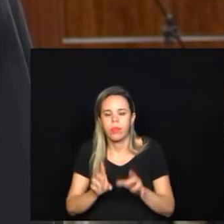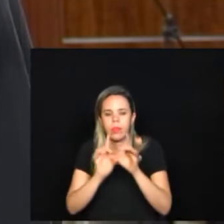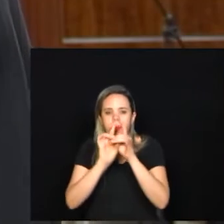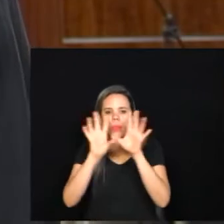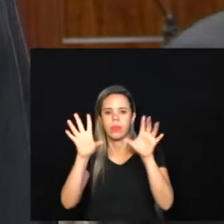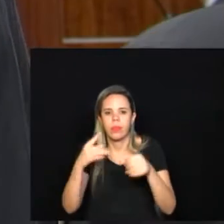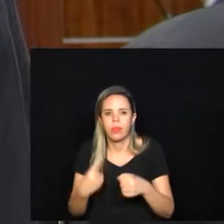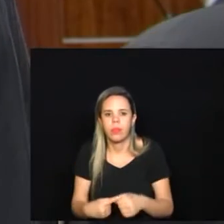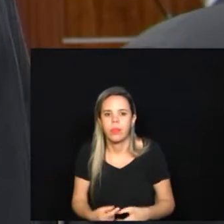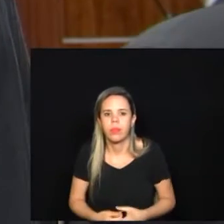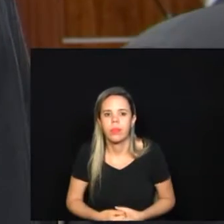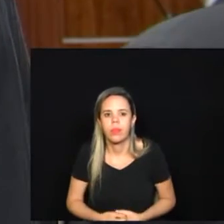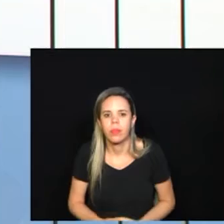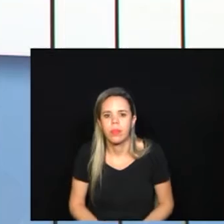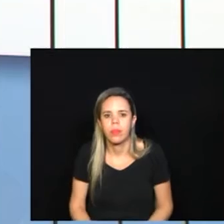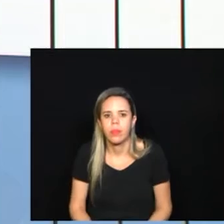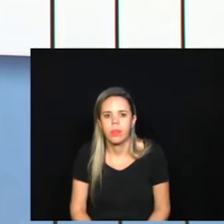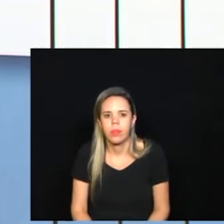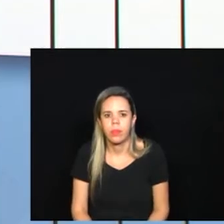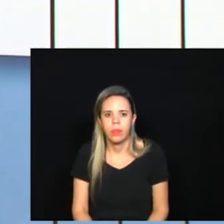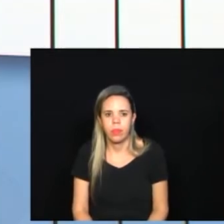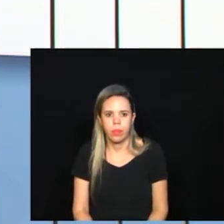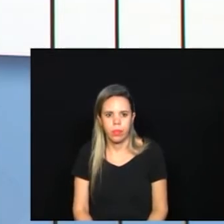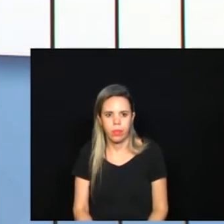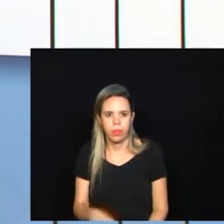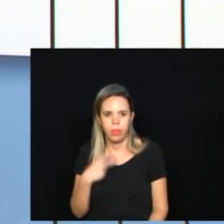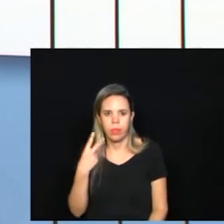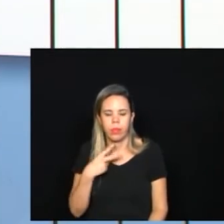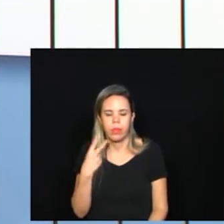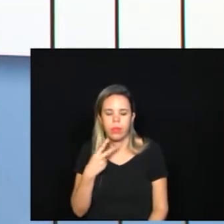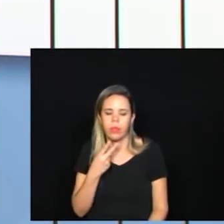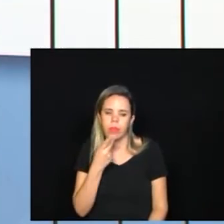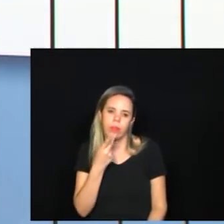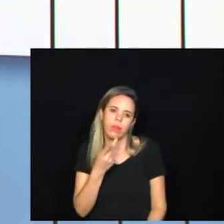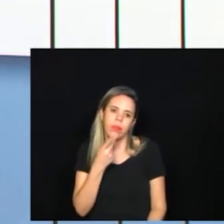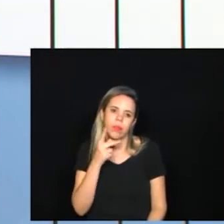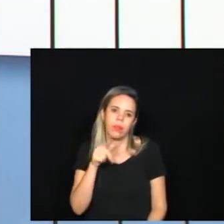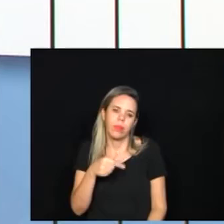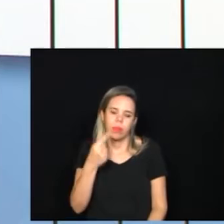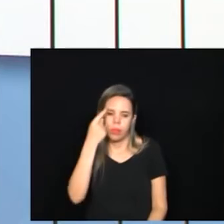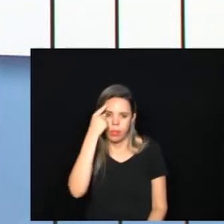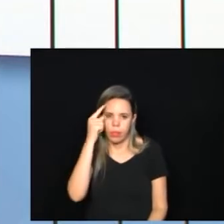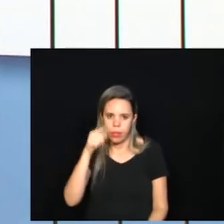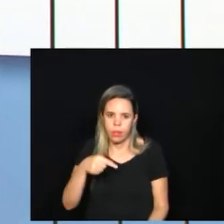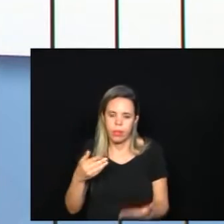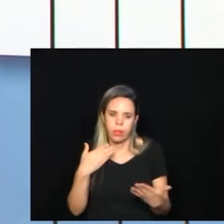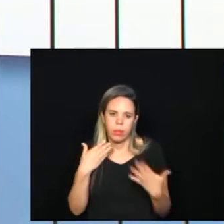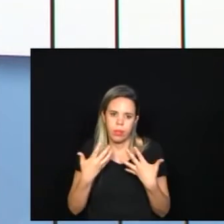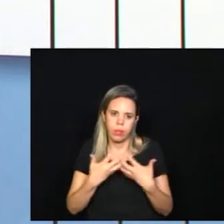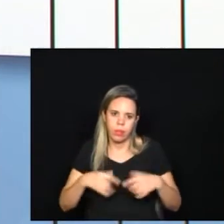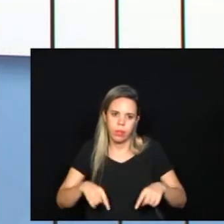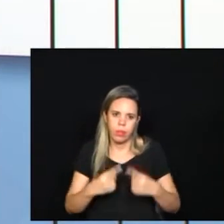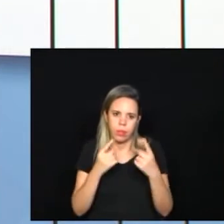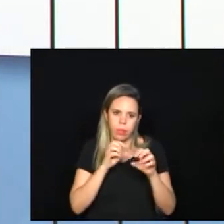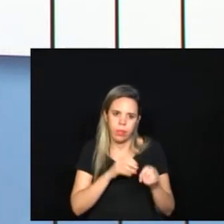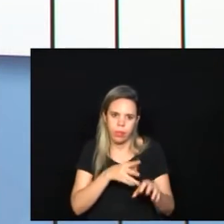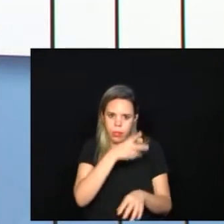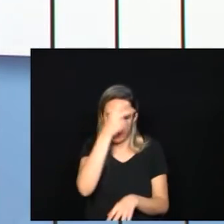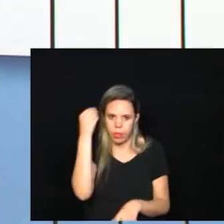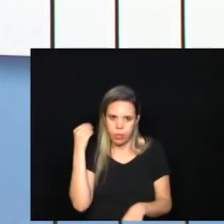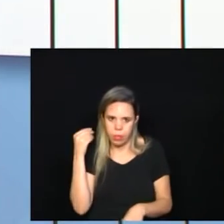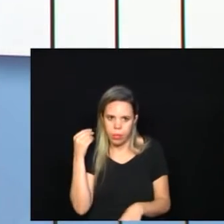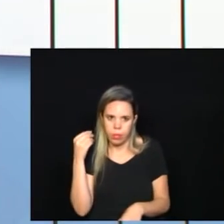democrática no nosso município. O vereador ressalta que a ideia é debater os desafios na educação